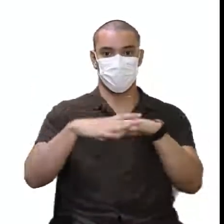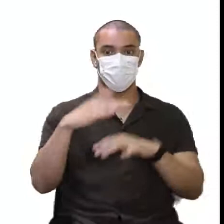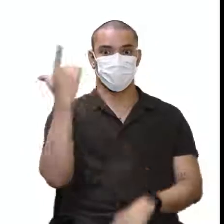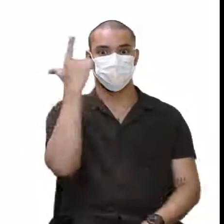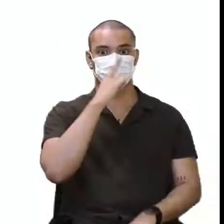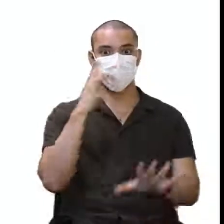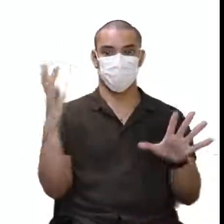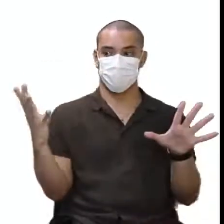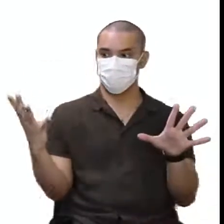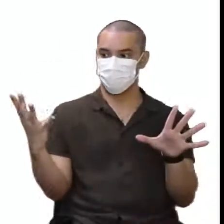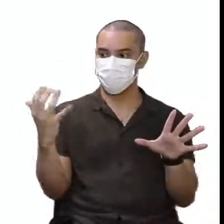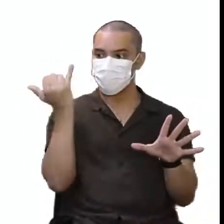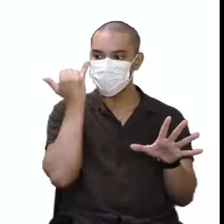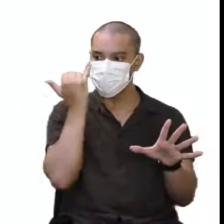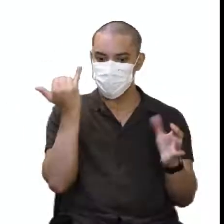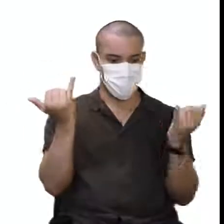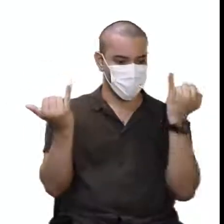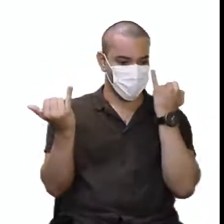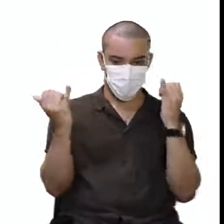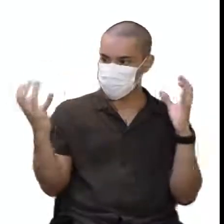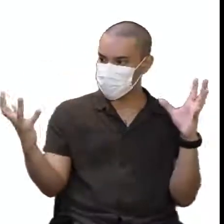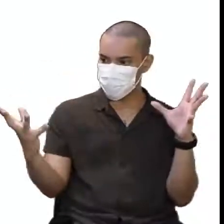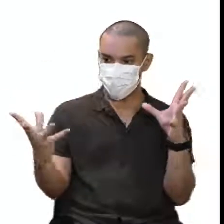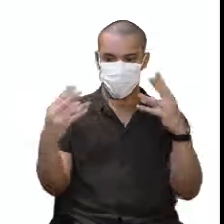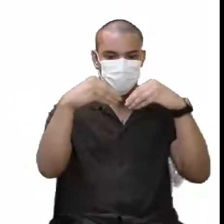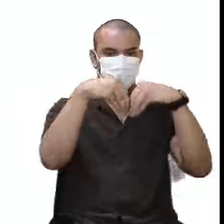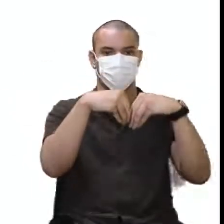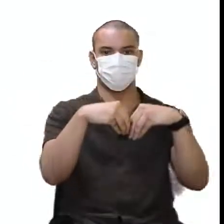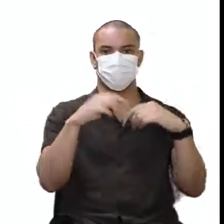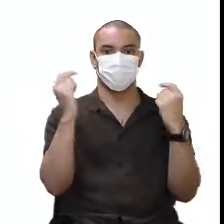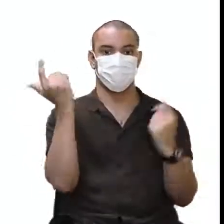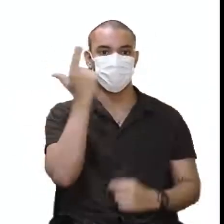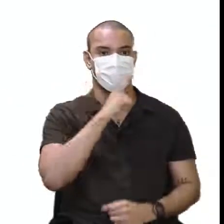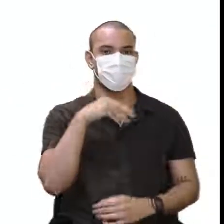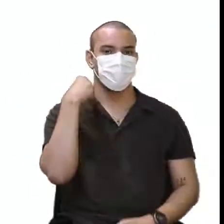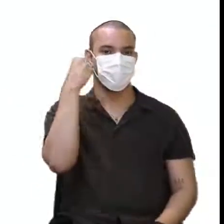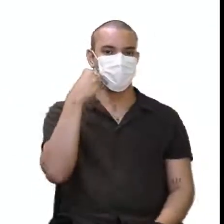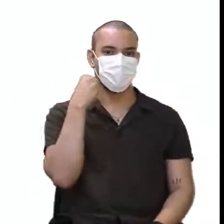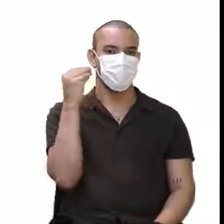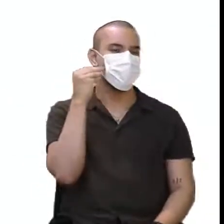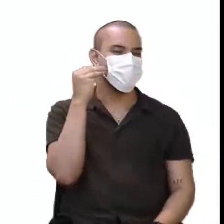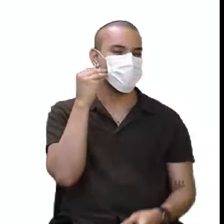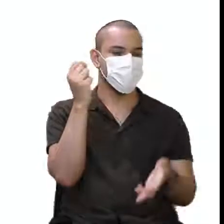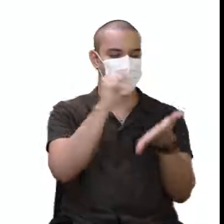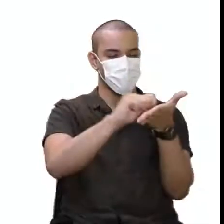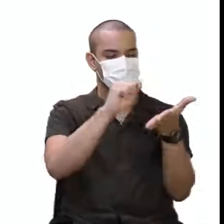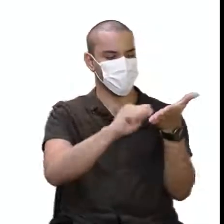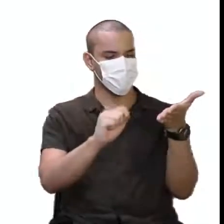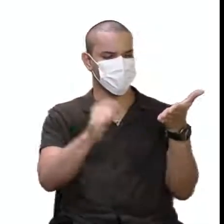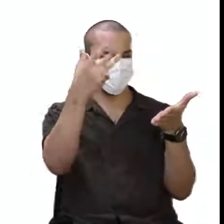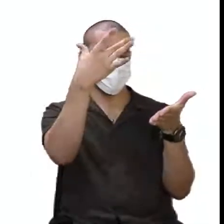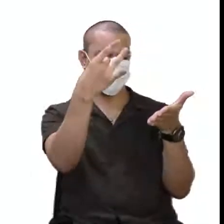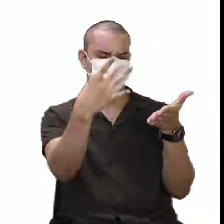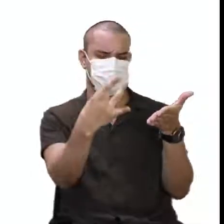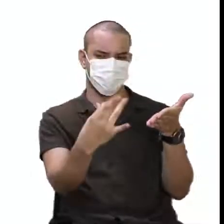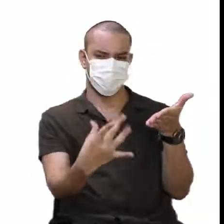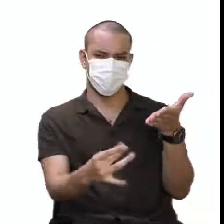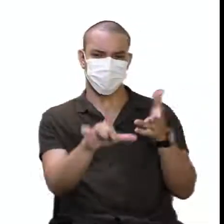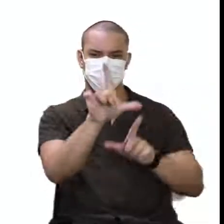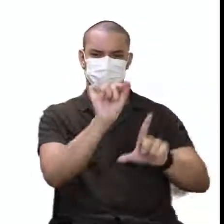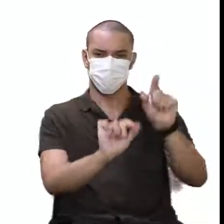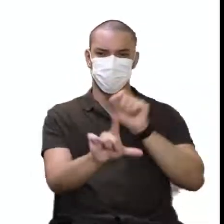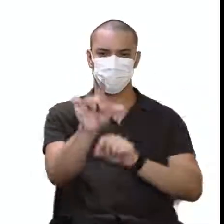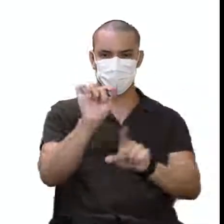todas essas informações e aí ele fez esse experimento. Foi criterioso na escolha